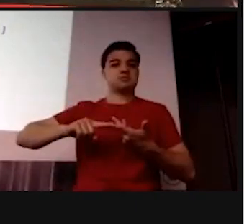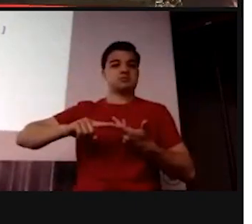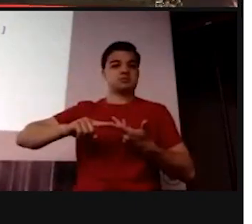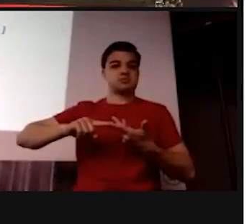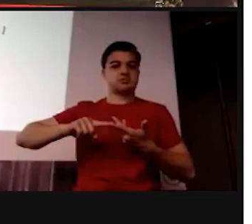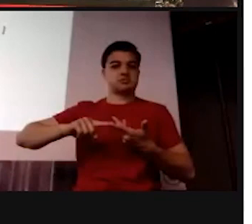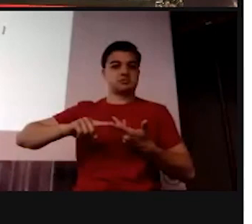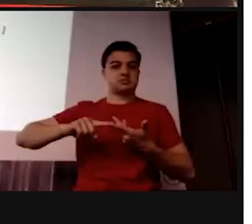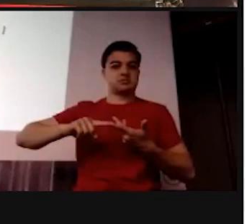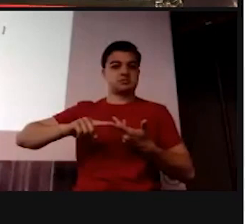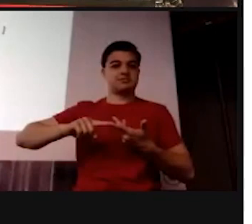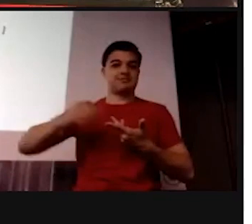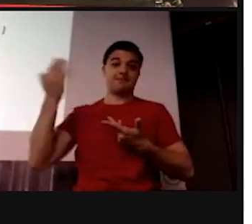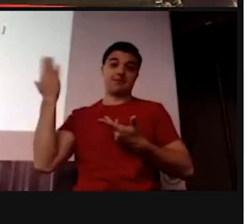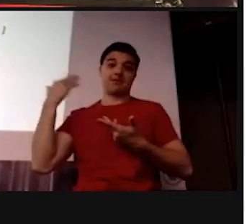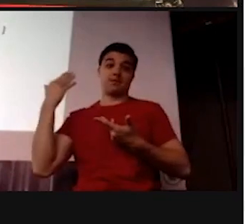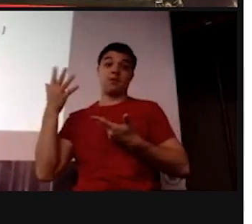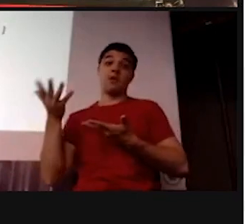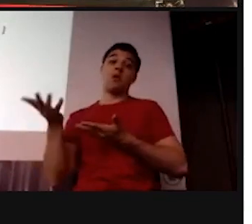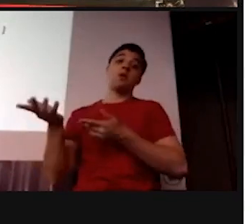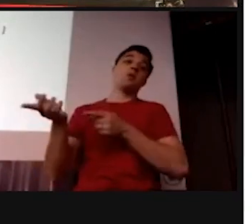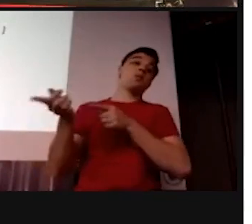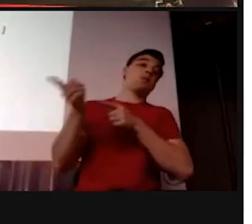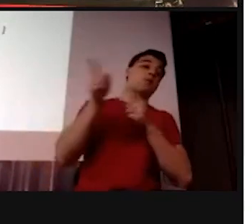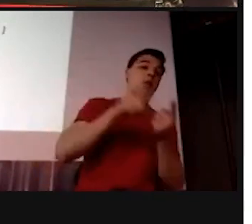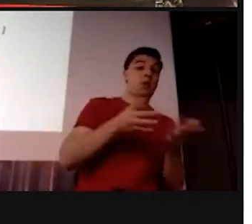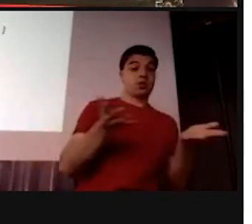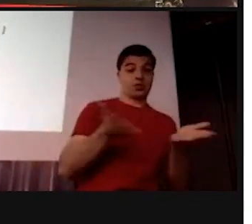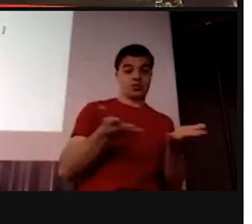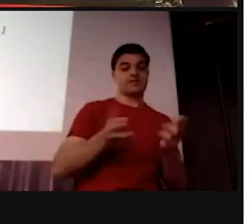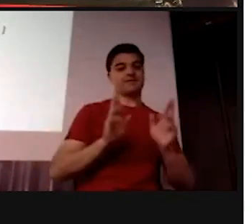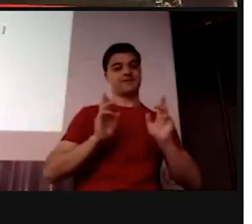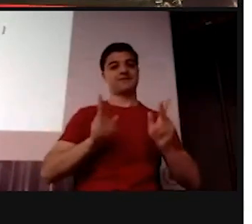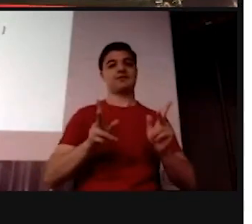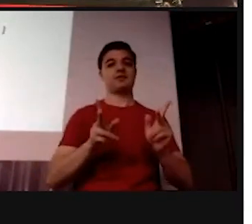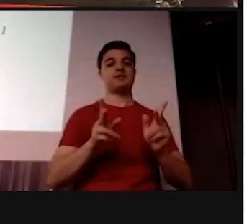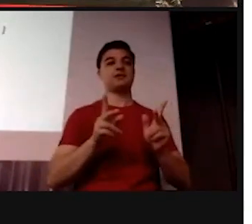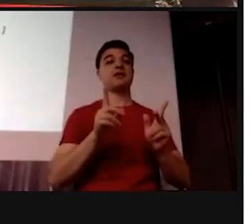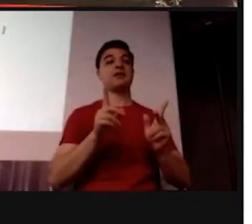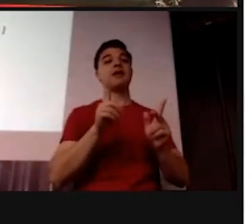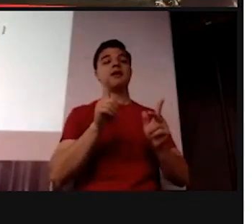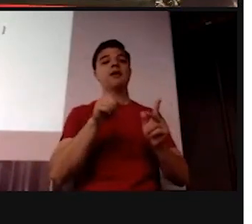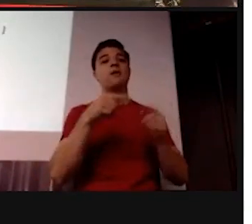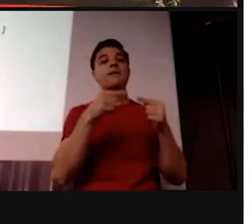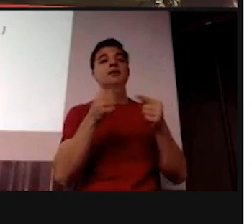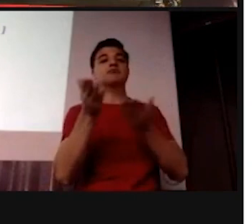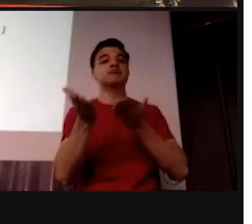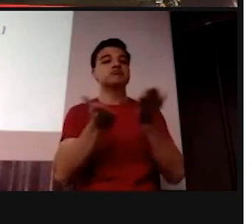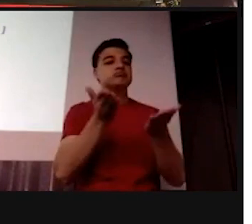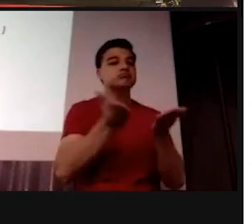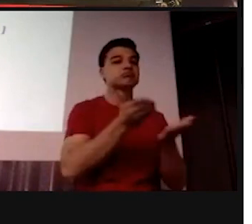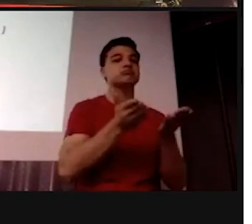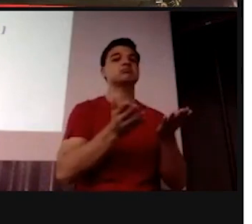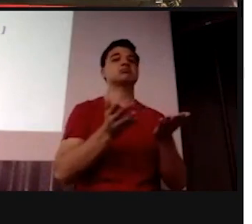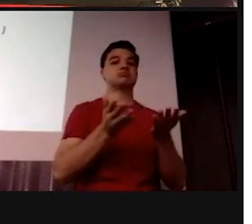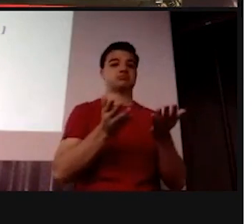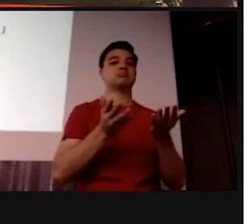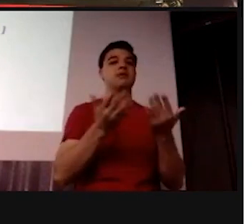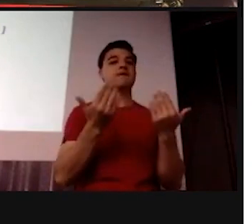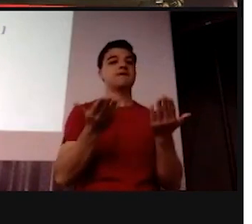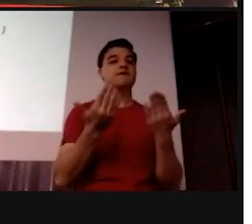liderança que hoje é muito mais servidora, é uma liderança distribuída, é uma liderança